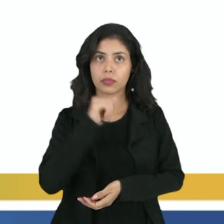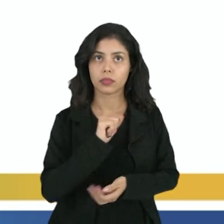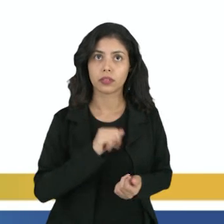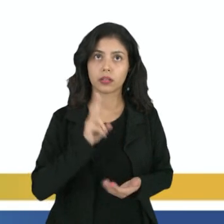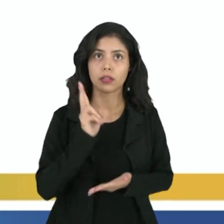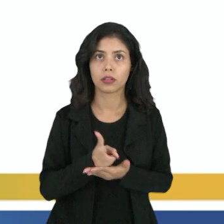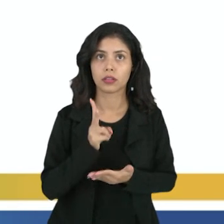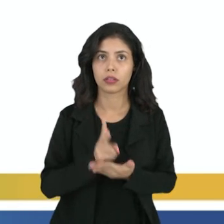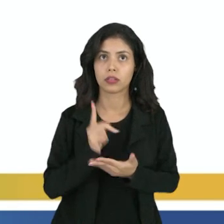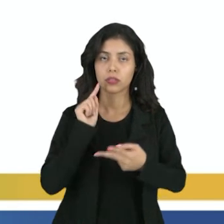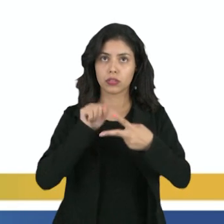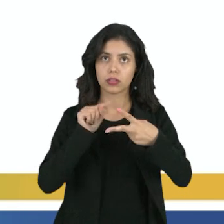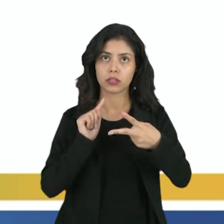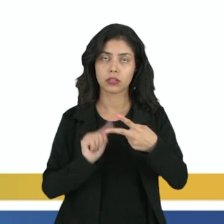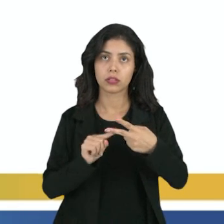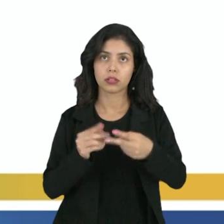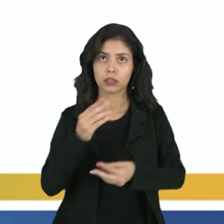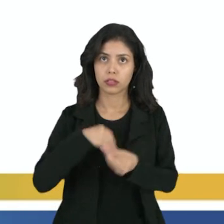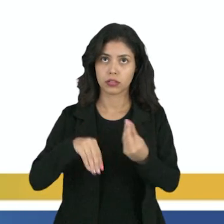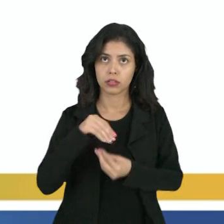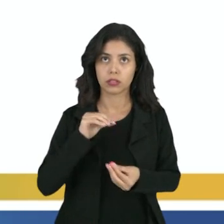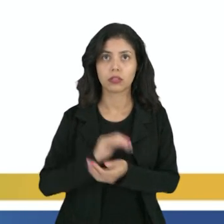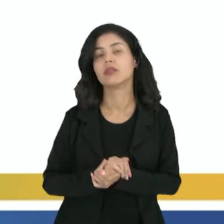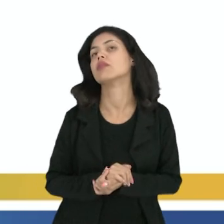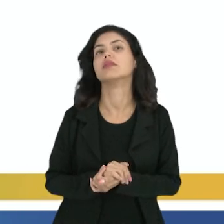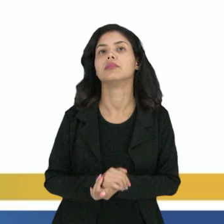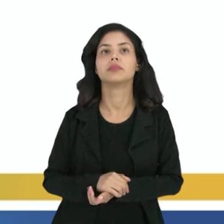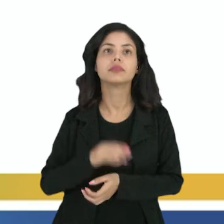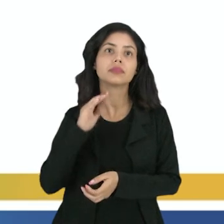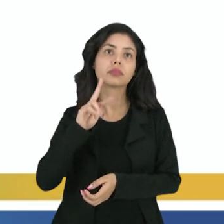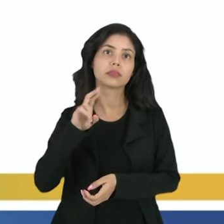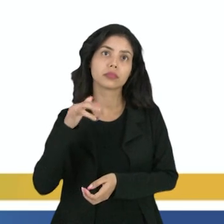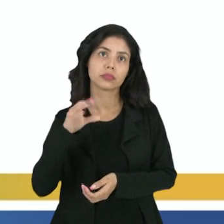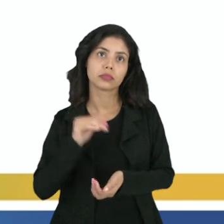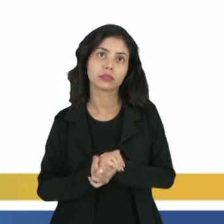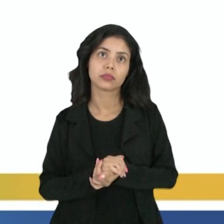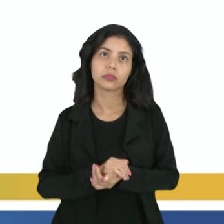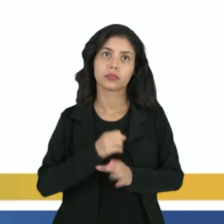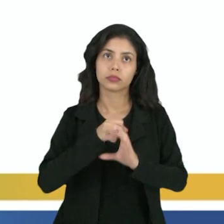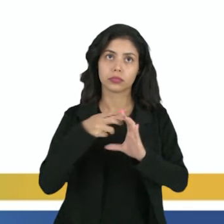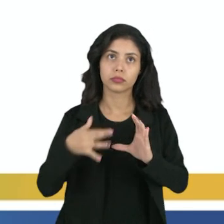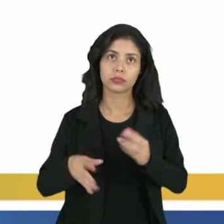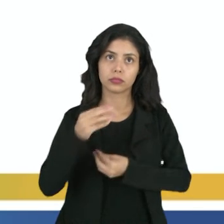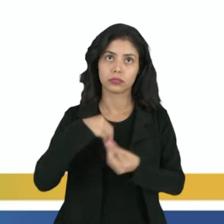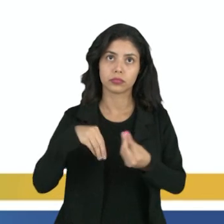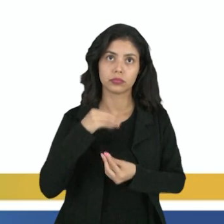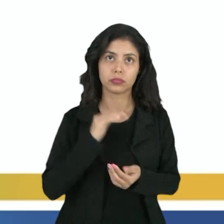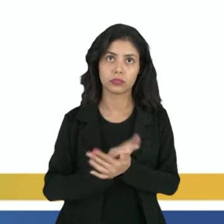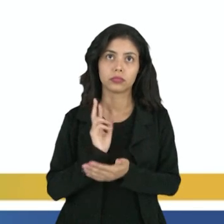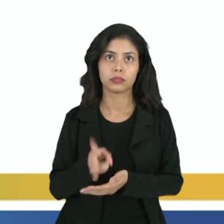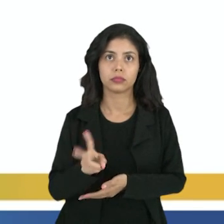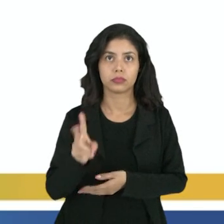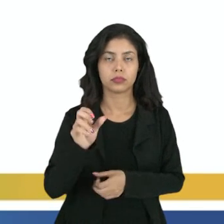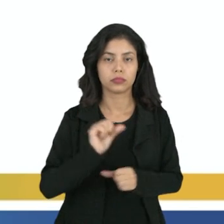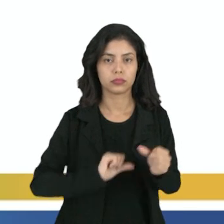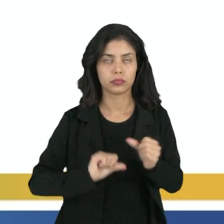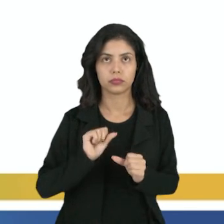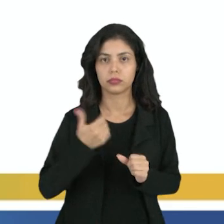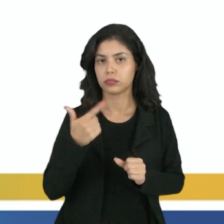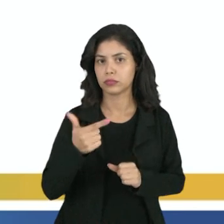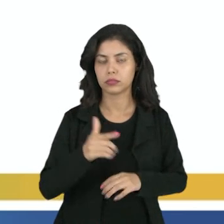a rapidez é a mesma nos dois sentidos da reação e as concentrações das espécies envolvidas